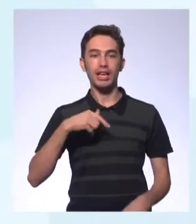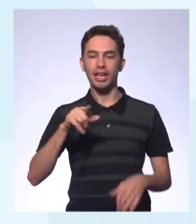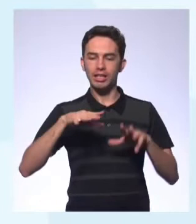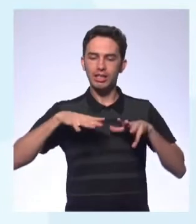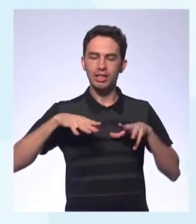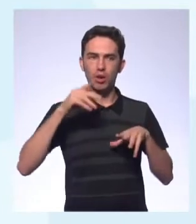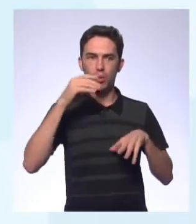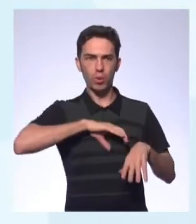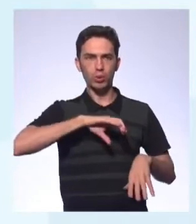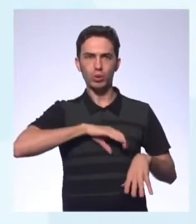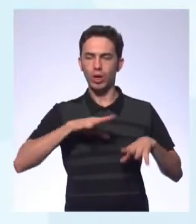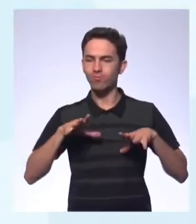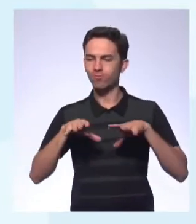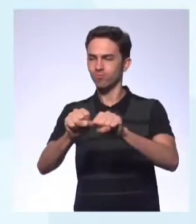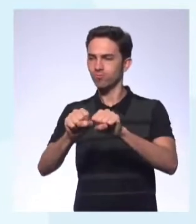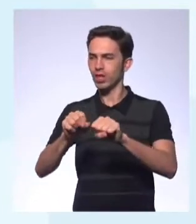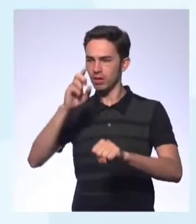território,